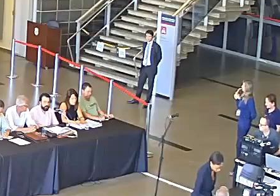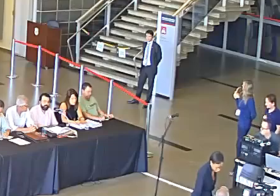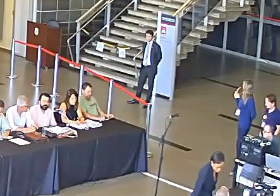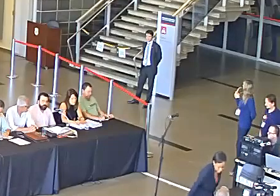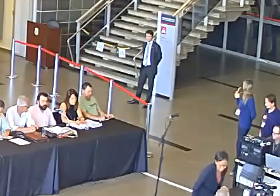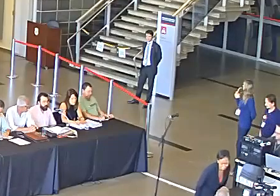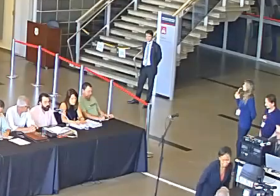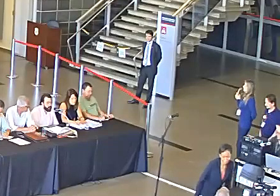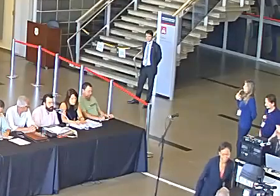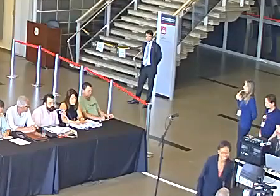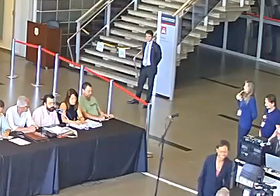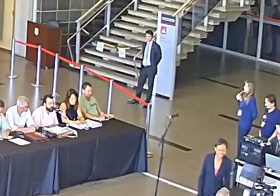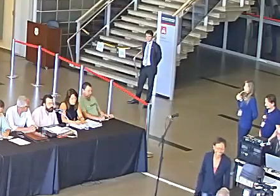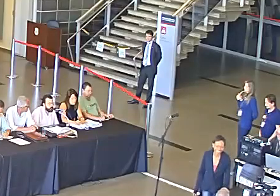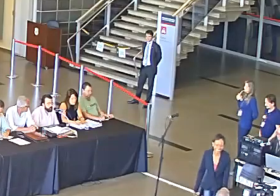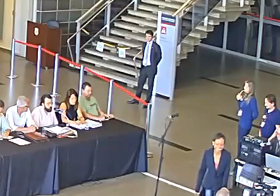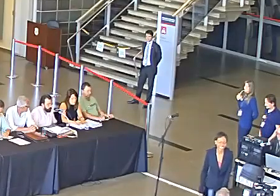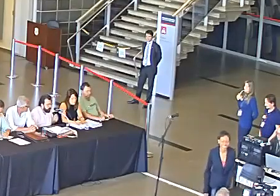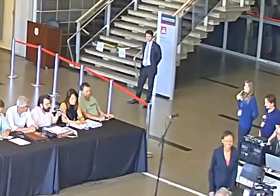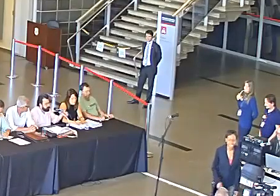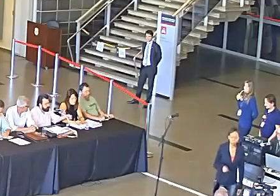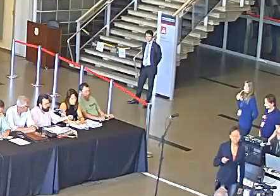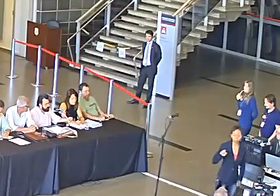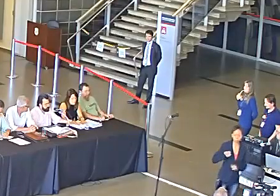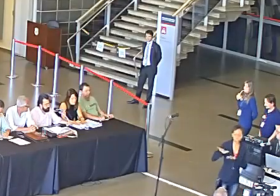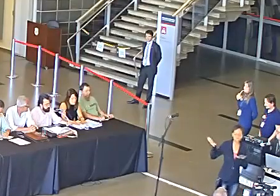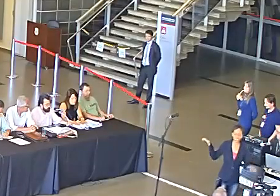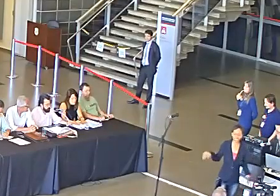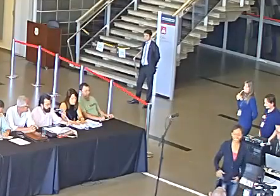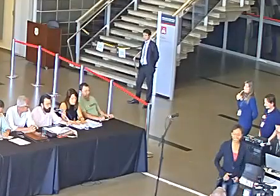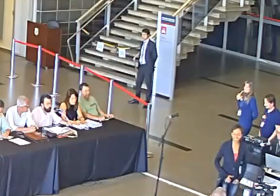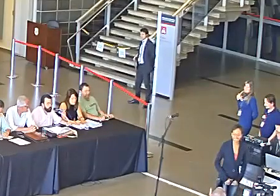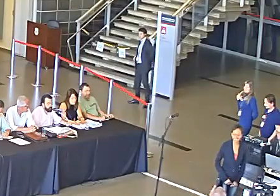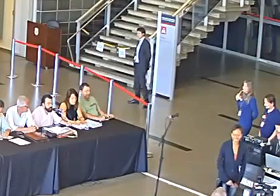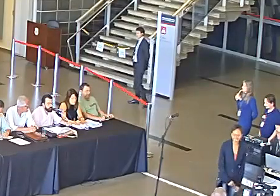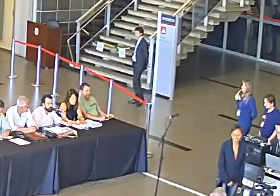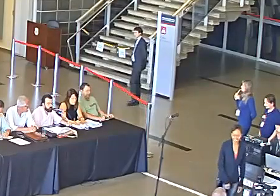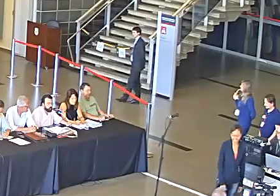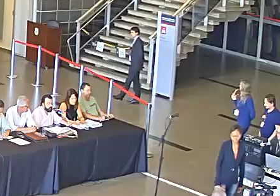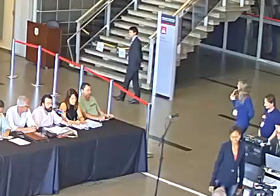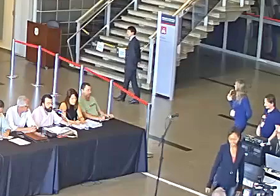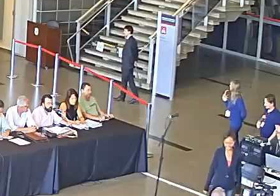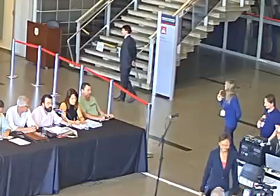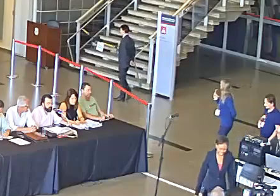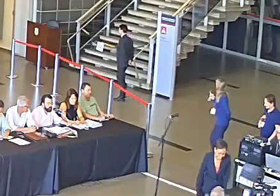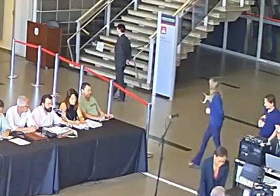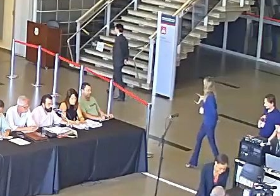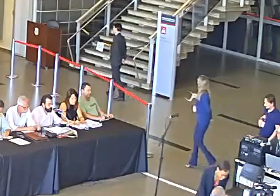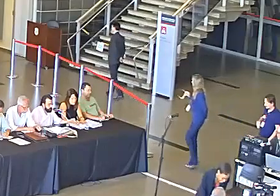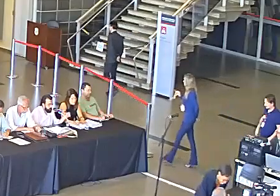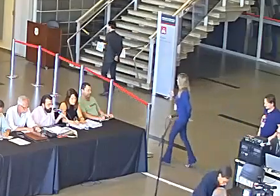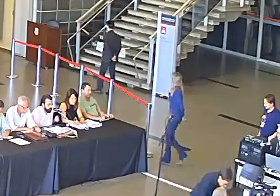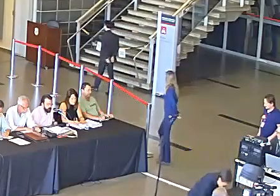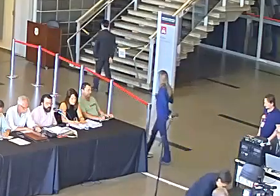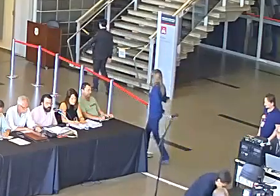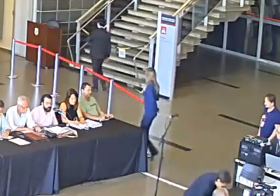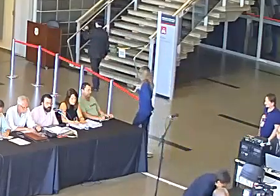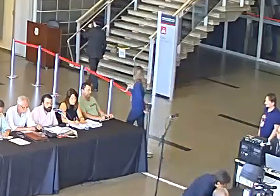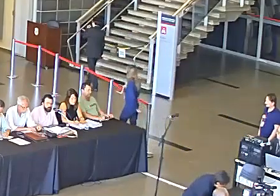aviso aqui boa tarde público presente companheiros e companheiras